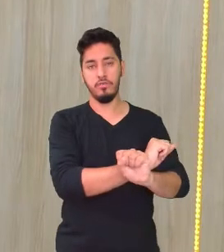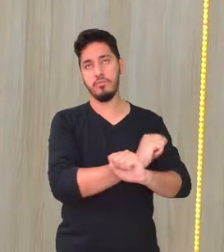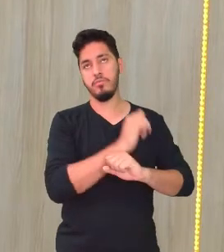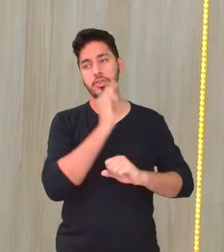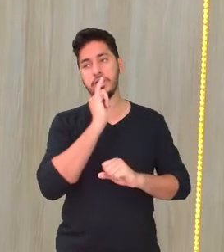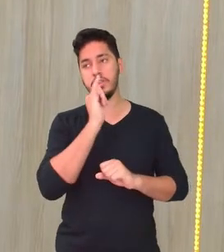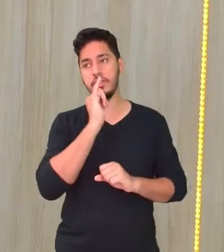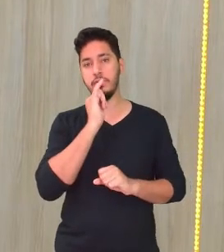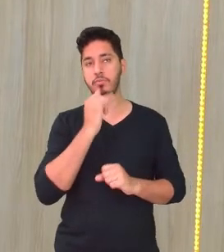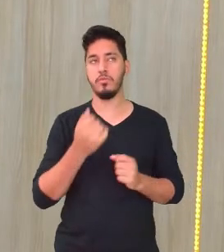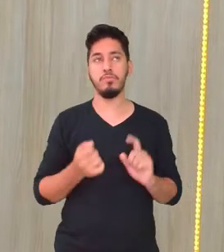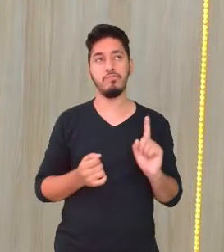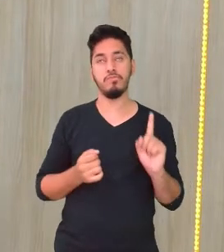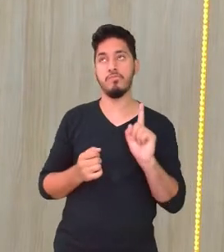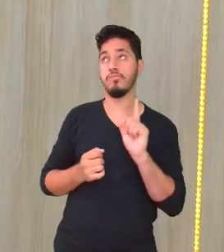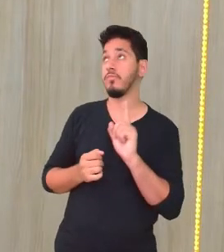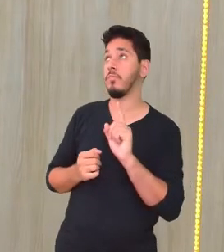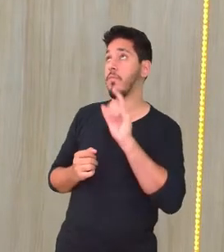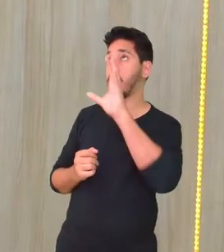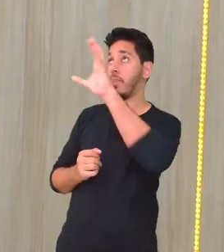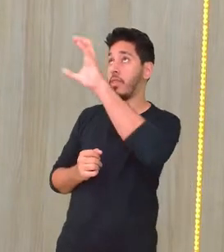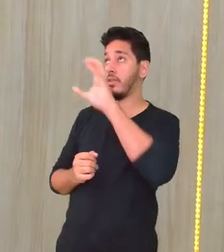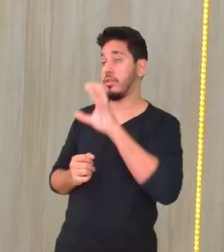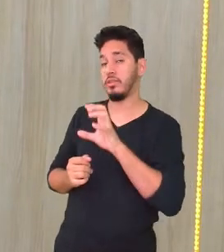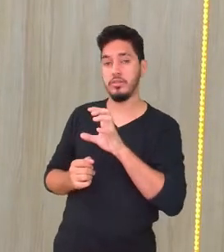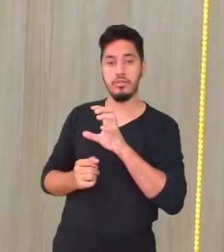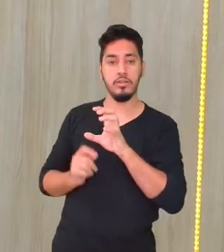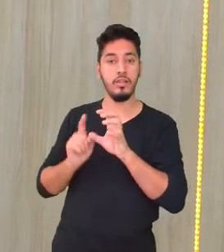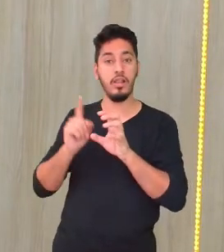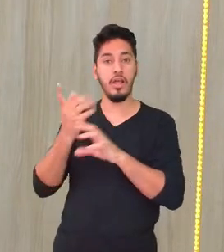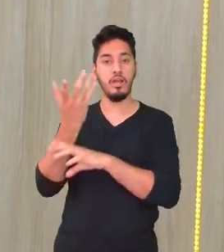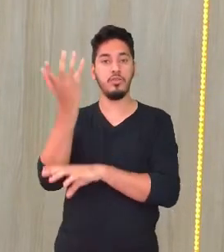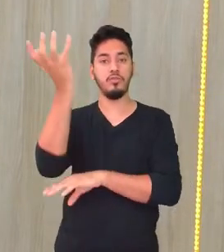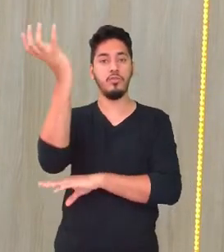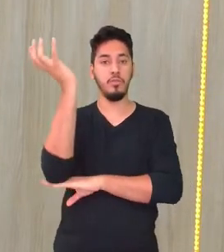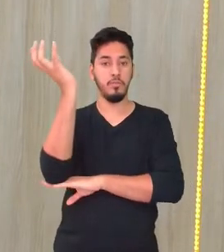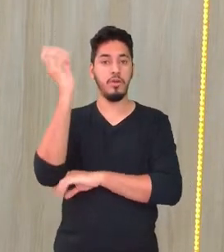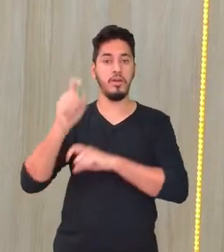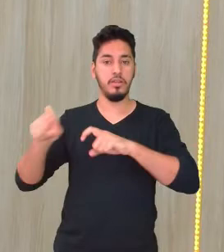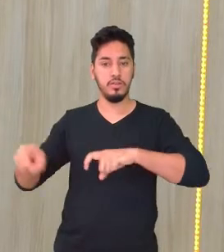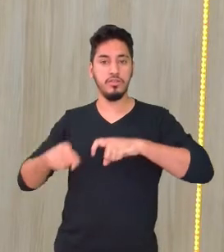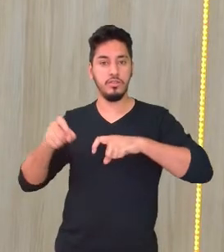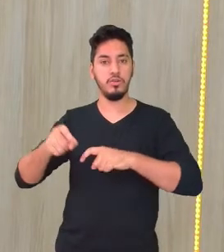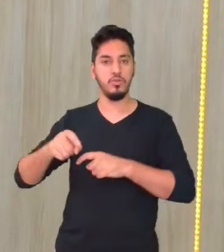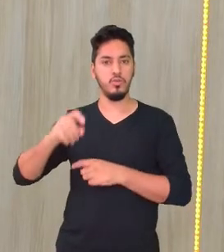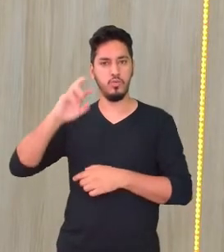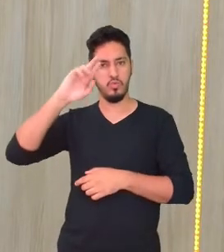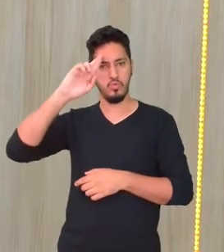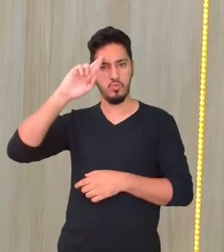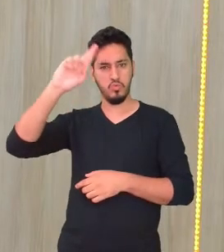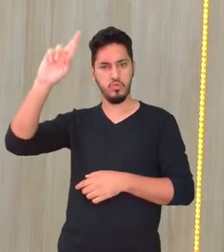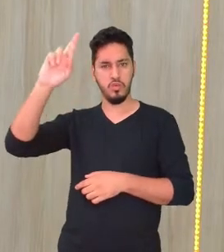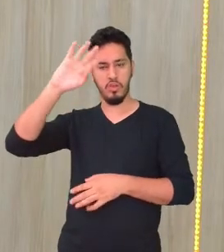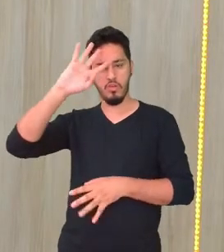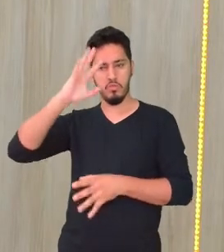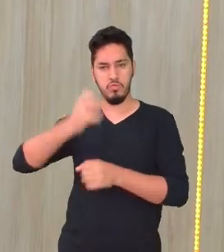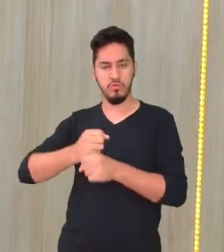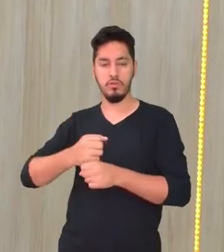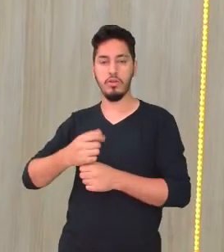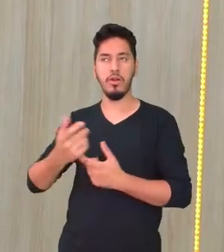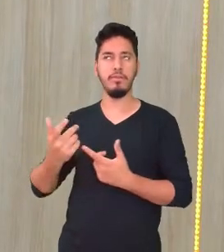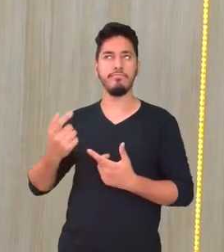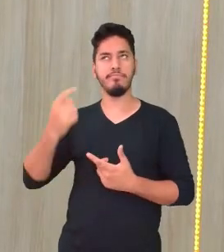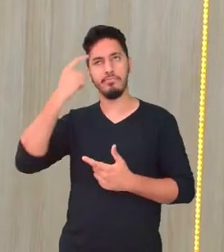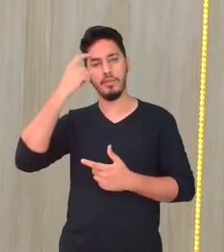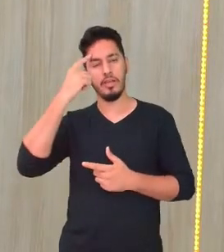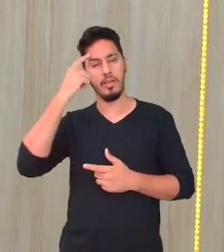exemplo, eles pegassem das mangas, né, lá do engenho, lá do senhor de engenho, né? Que se criou essa